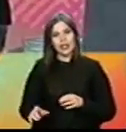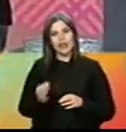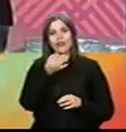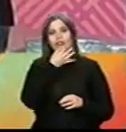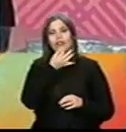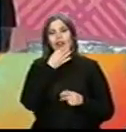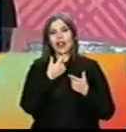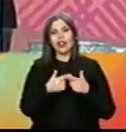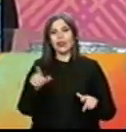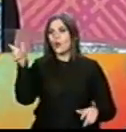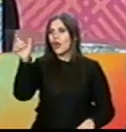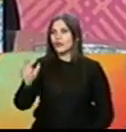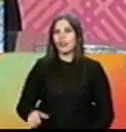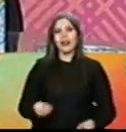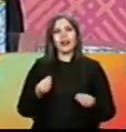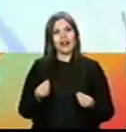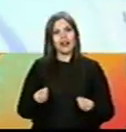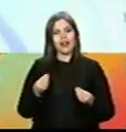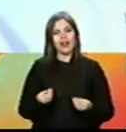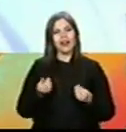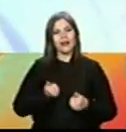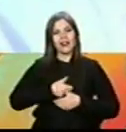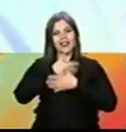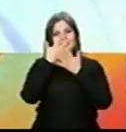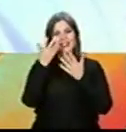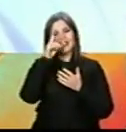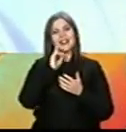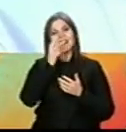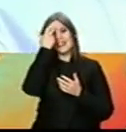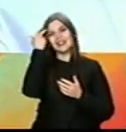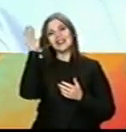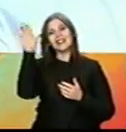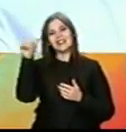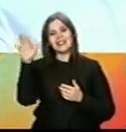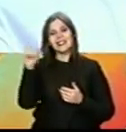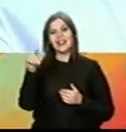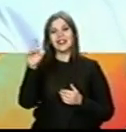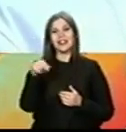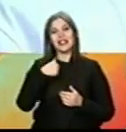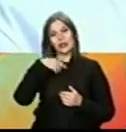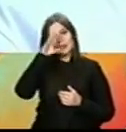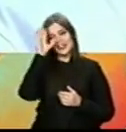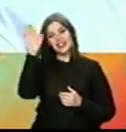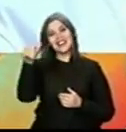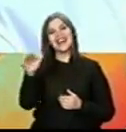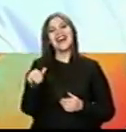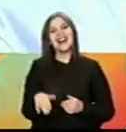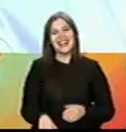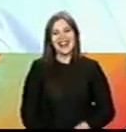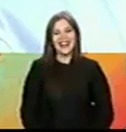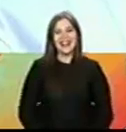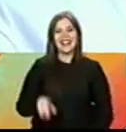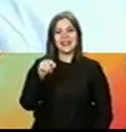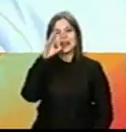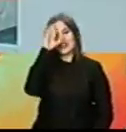tudo? Ah, buongiorno! Buona sera. Estás a ouvir, Sónia? Buongiorno, principe. Tchau. O tchau também o sei. Tchau também. O tchau também sei. Isso é outra